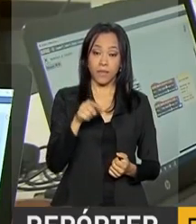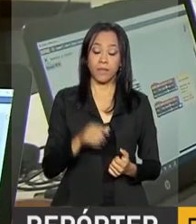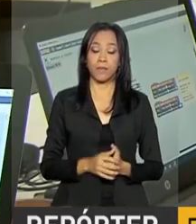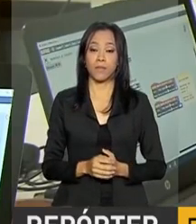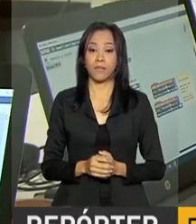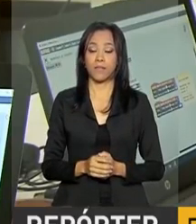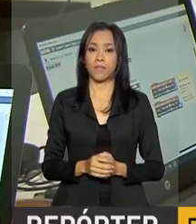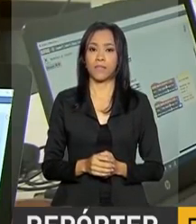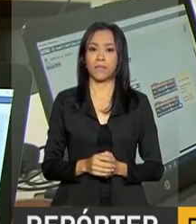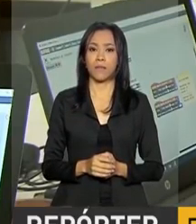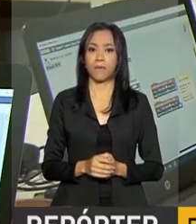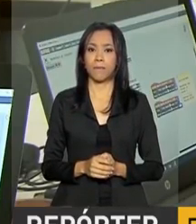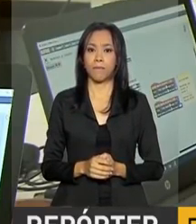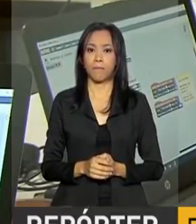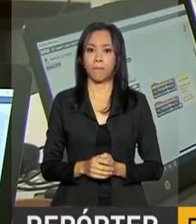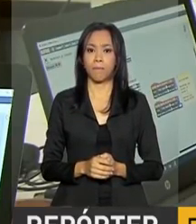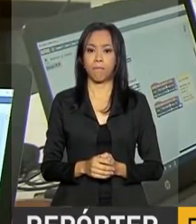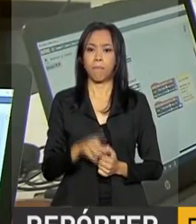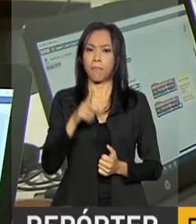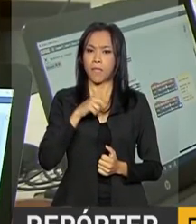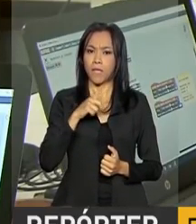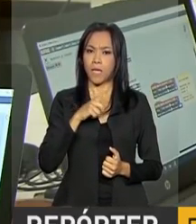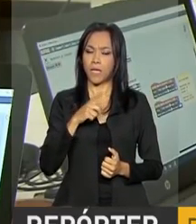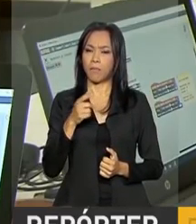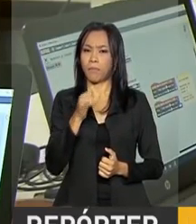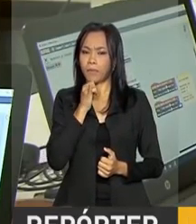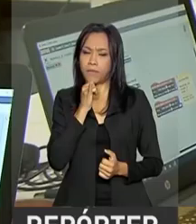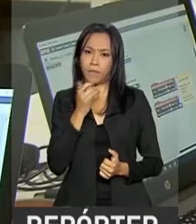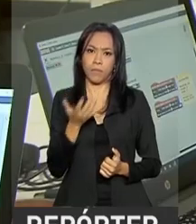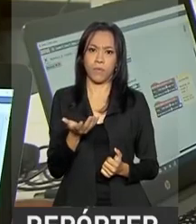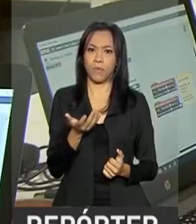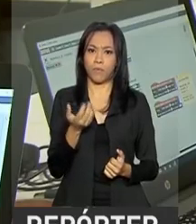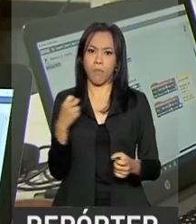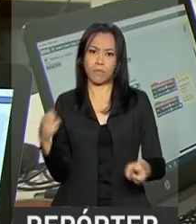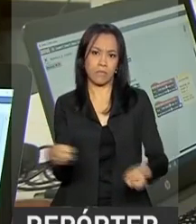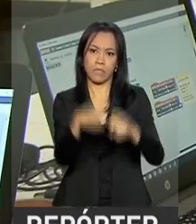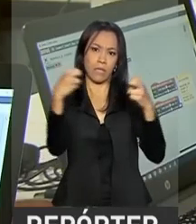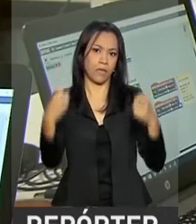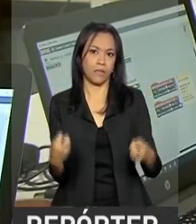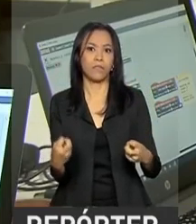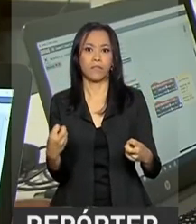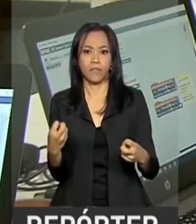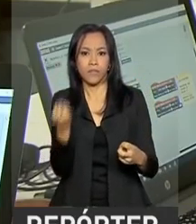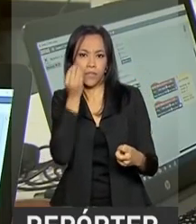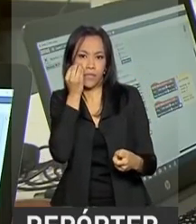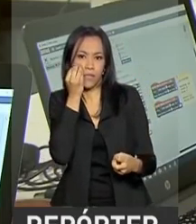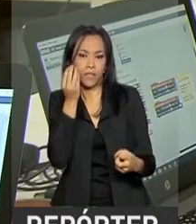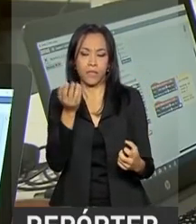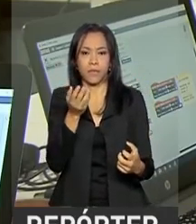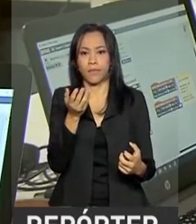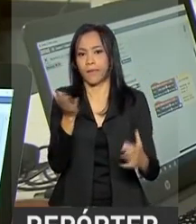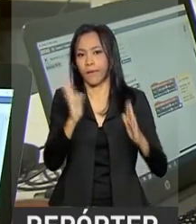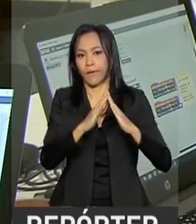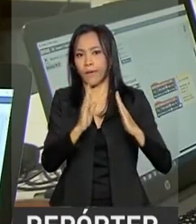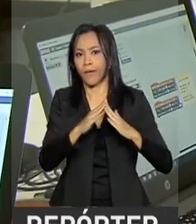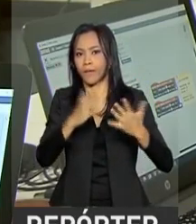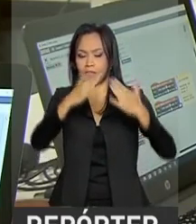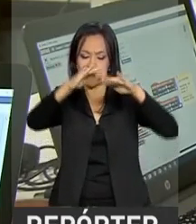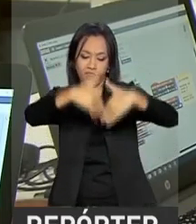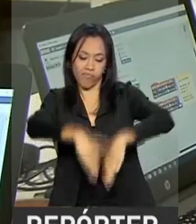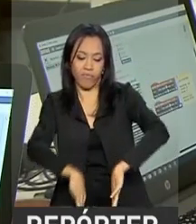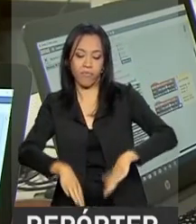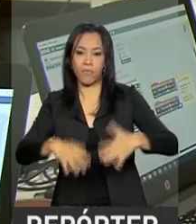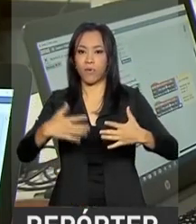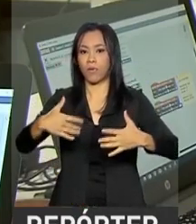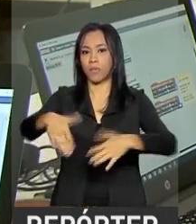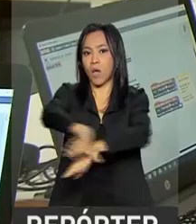simulam a um acidente e é natural então tracei lá casos de destroços no meio das